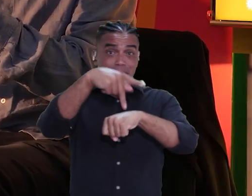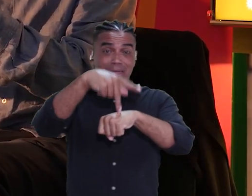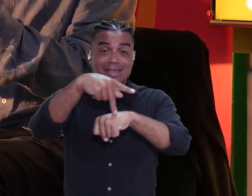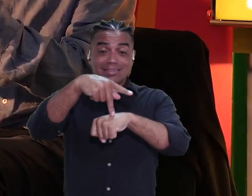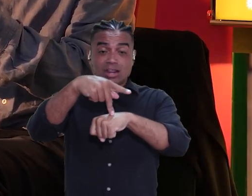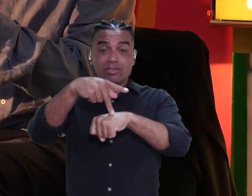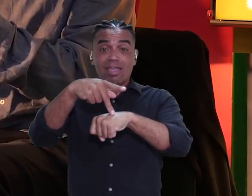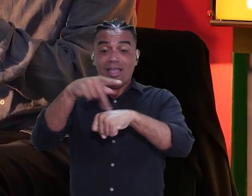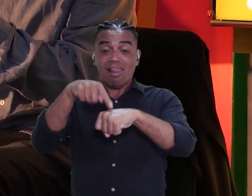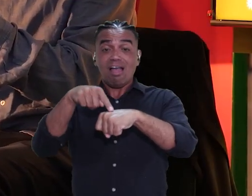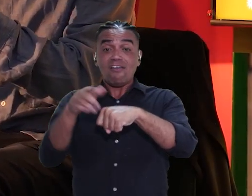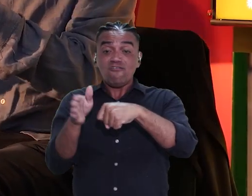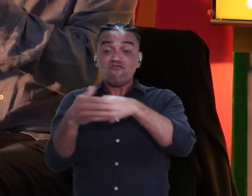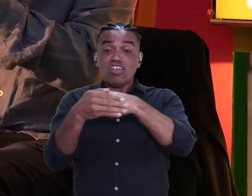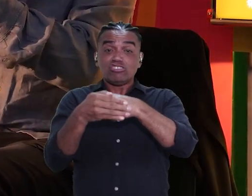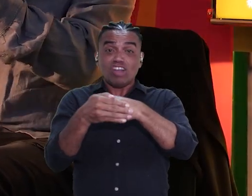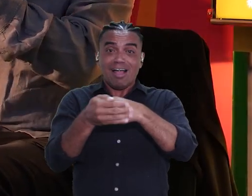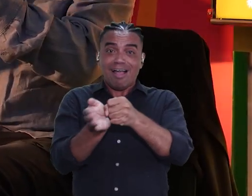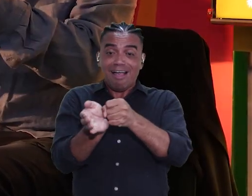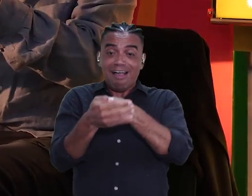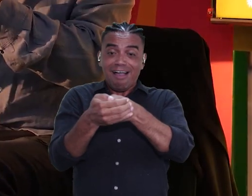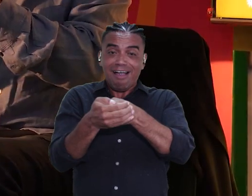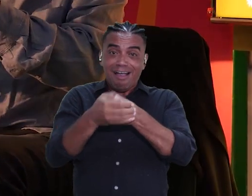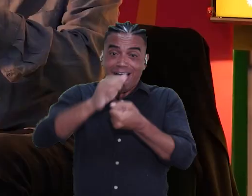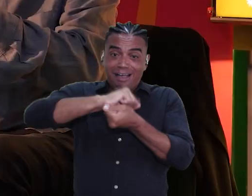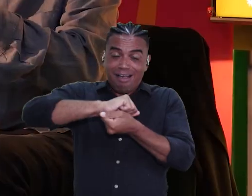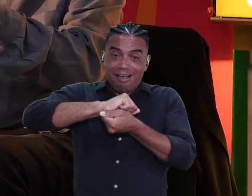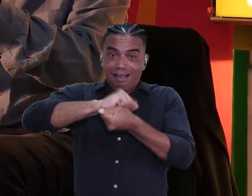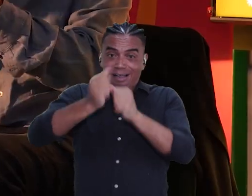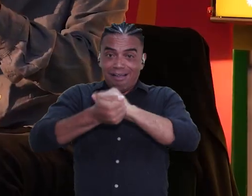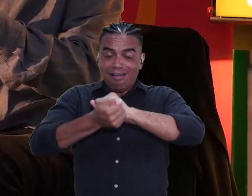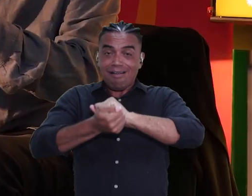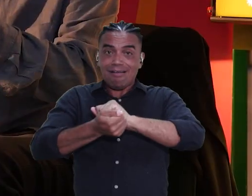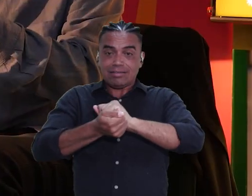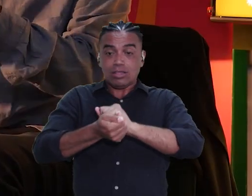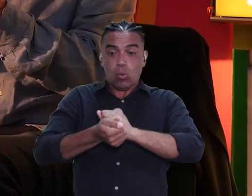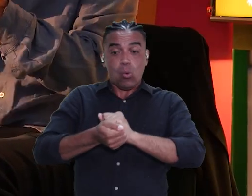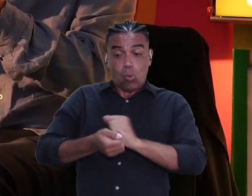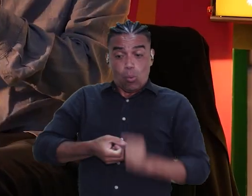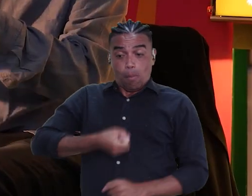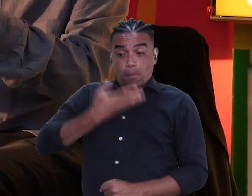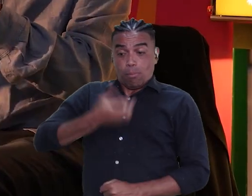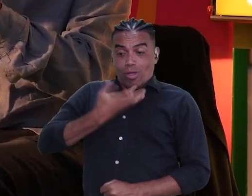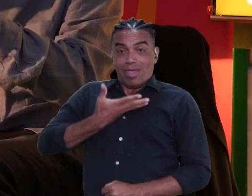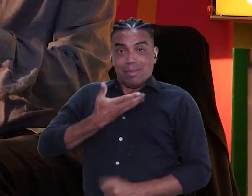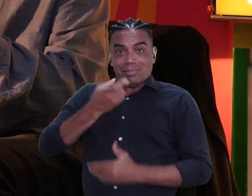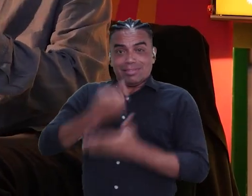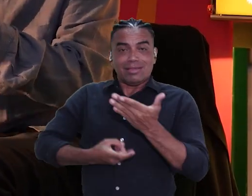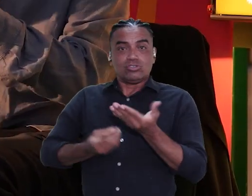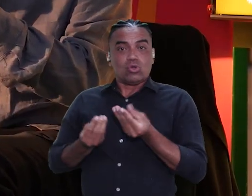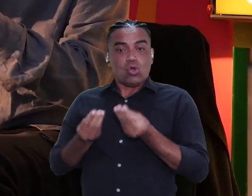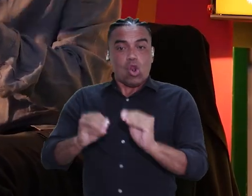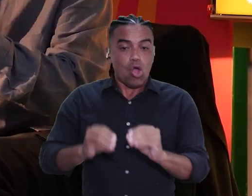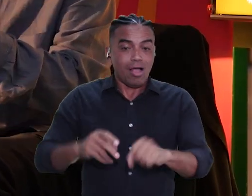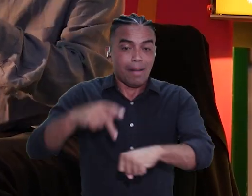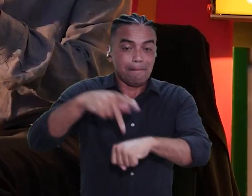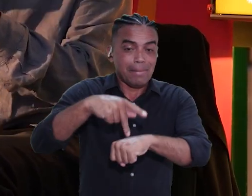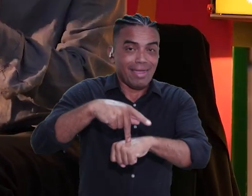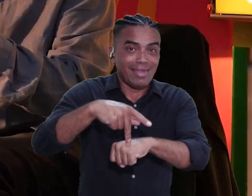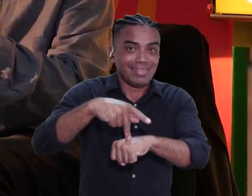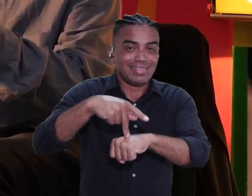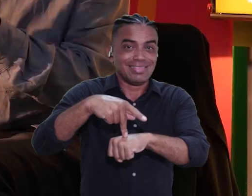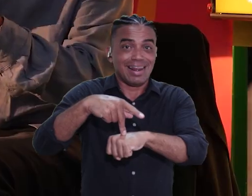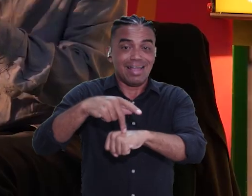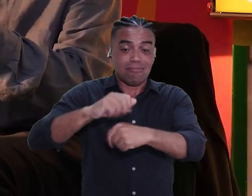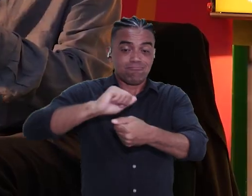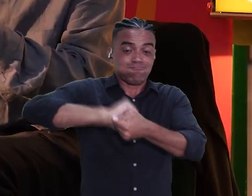que é fechada nela mesma, mas o poema que põe a pedra nesse lugar, né, e que vai a ela desse